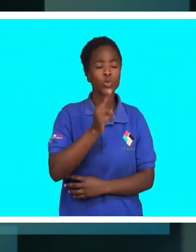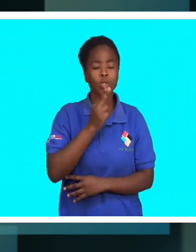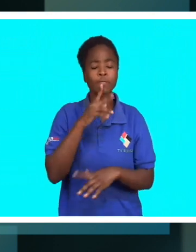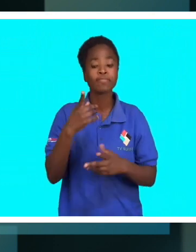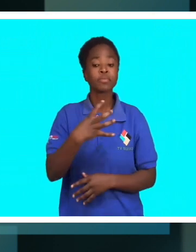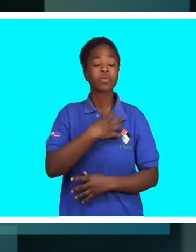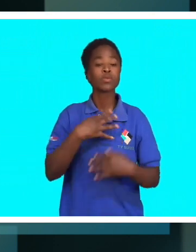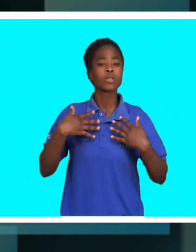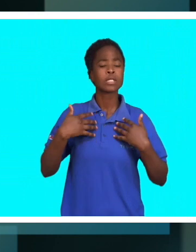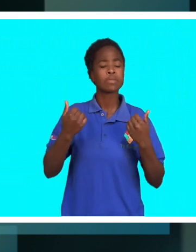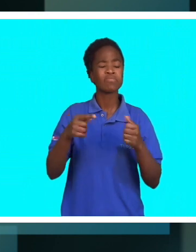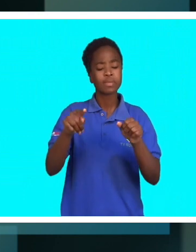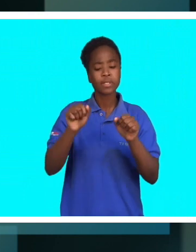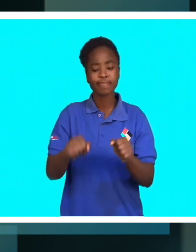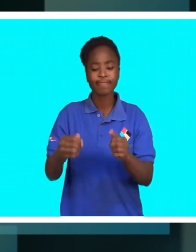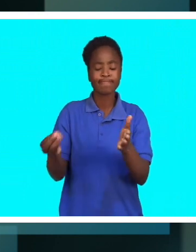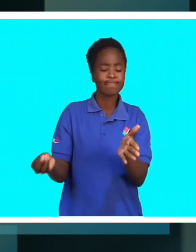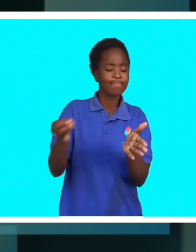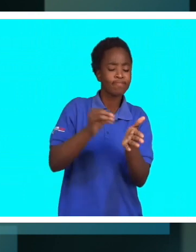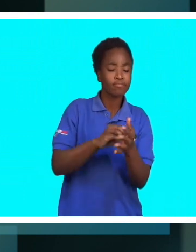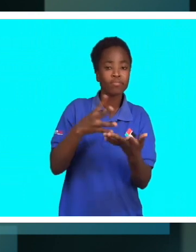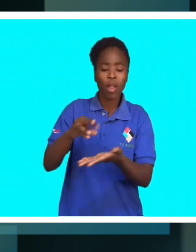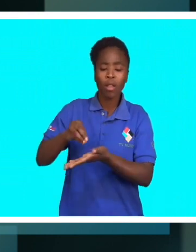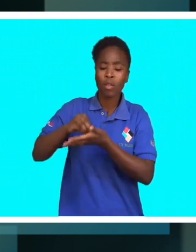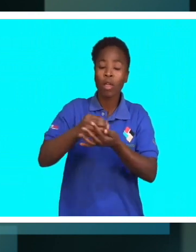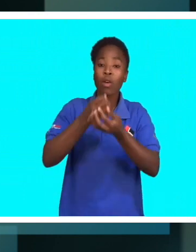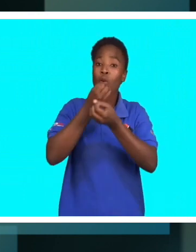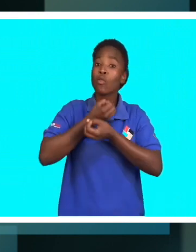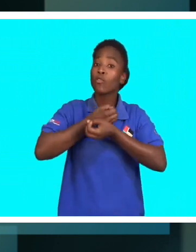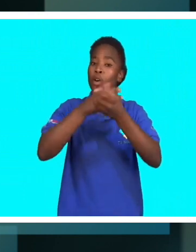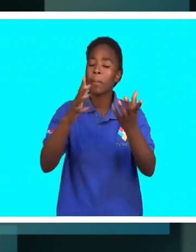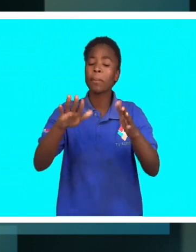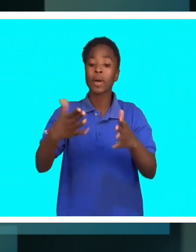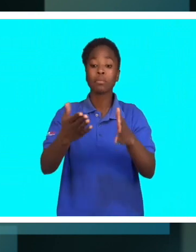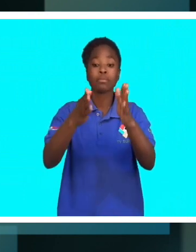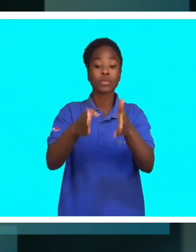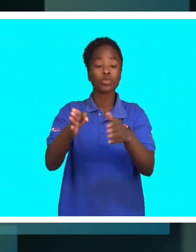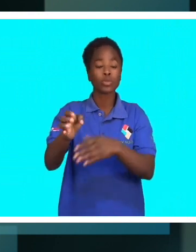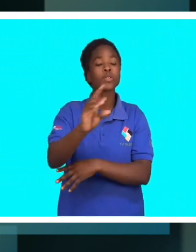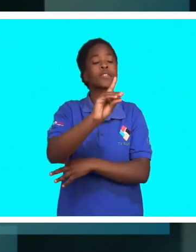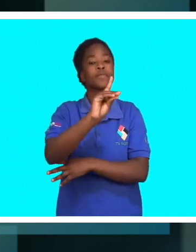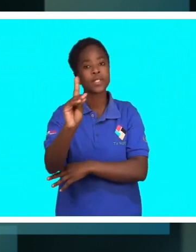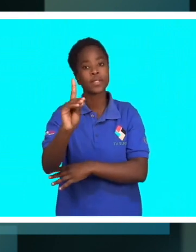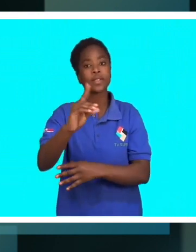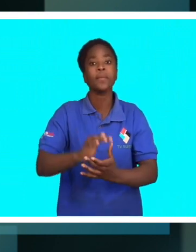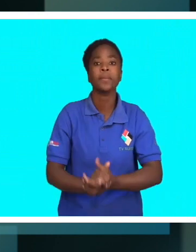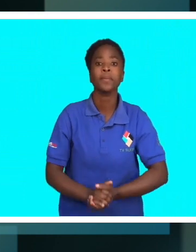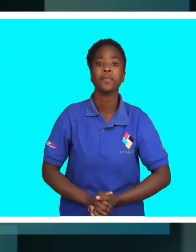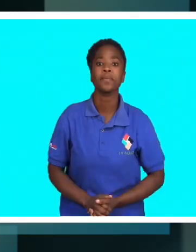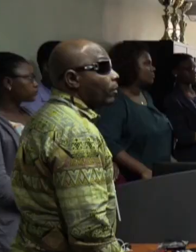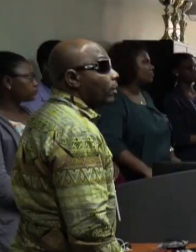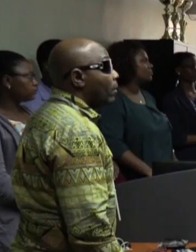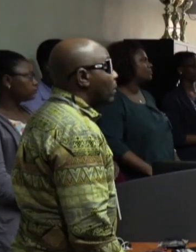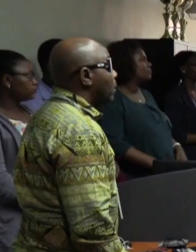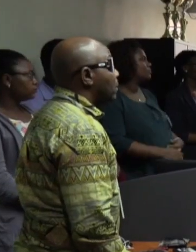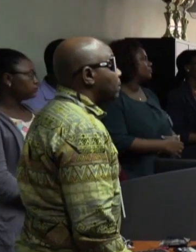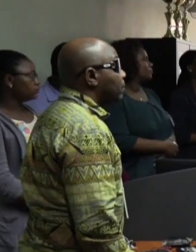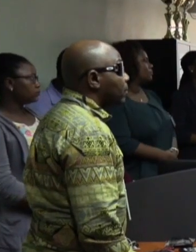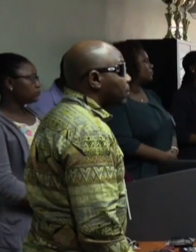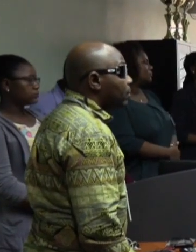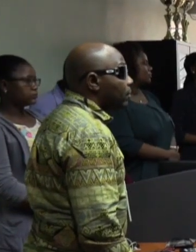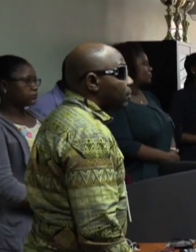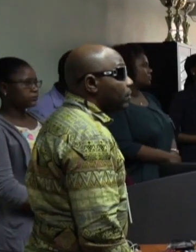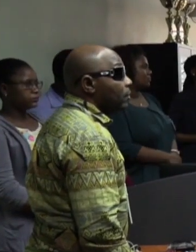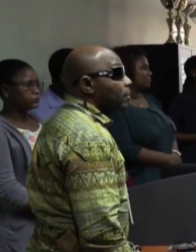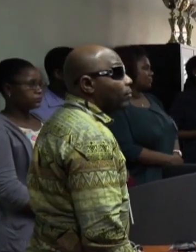estabelecida entre a TV Surdo o Ministério da Saúde como garante do acesso à informação para pessoas